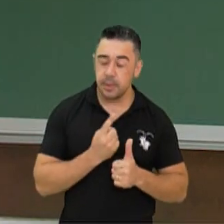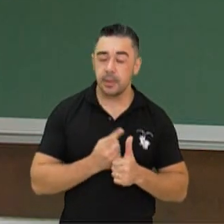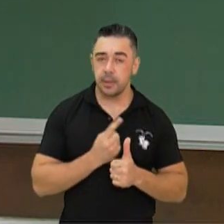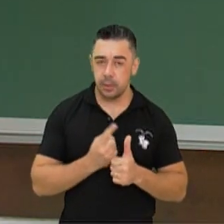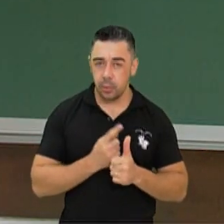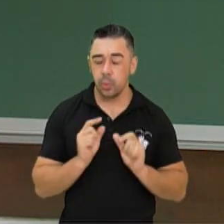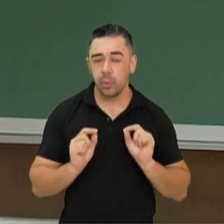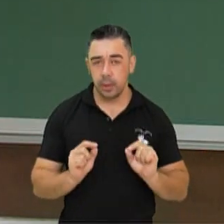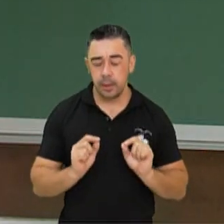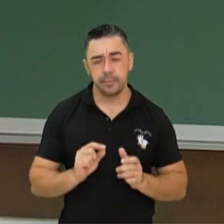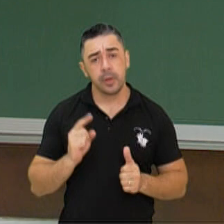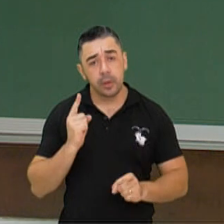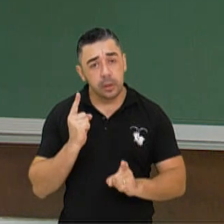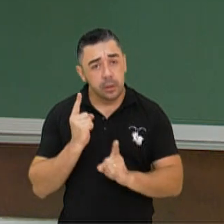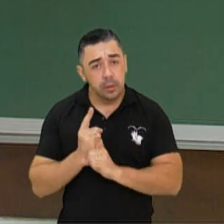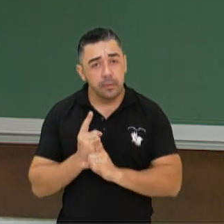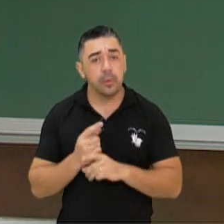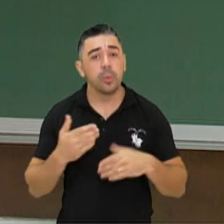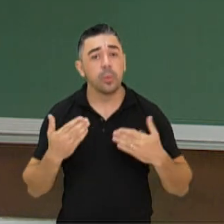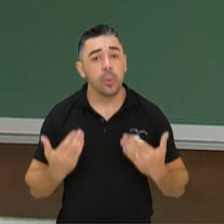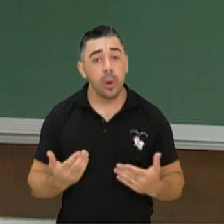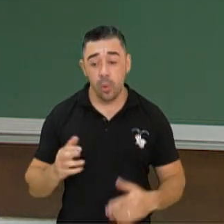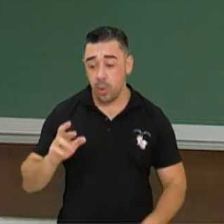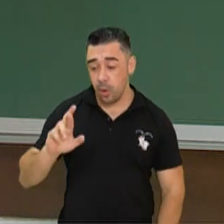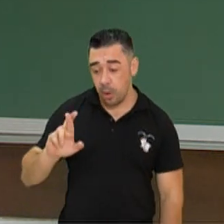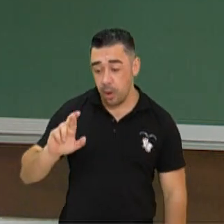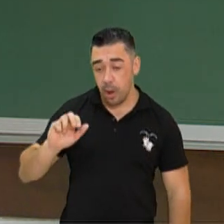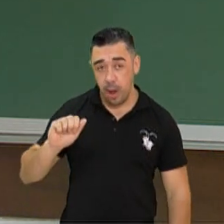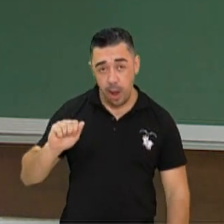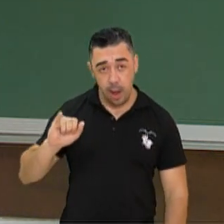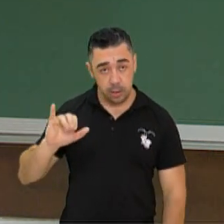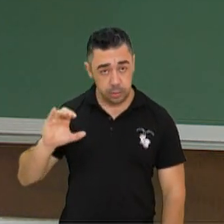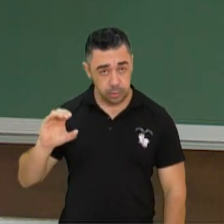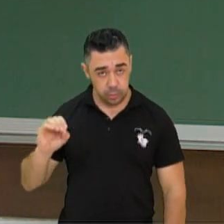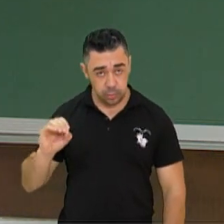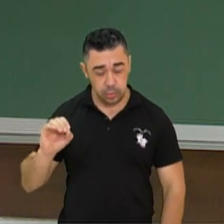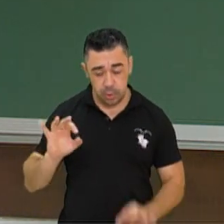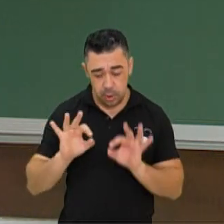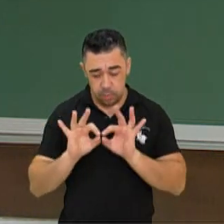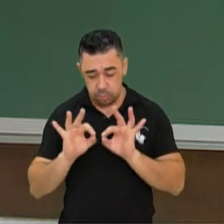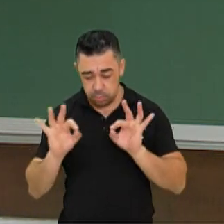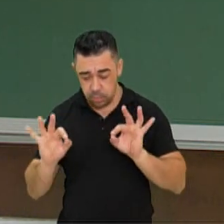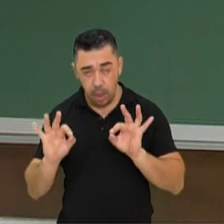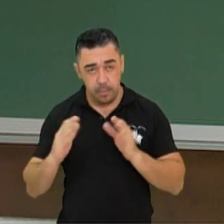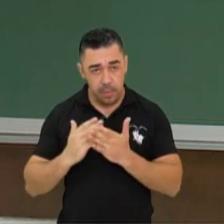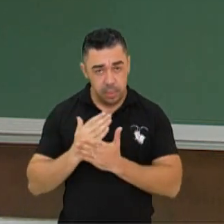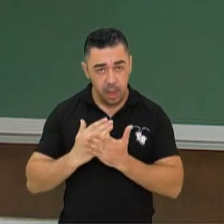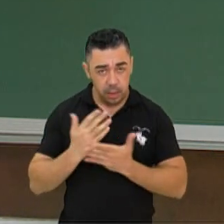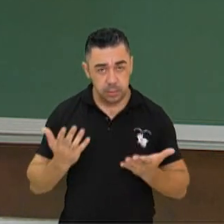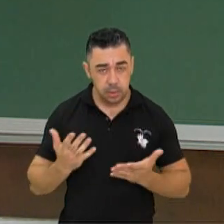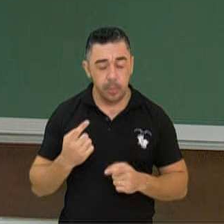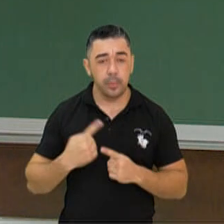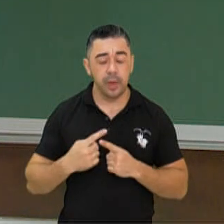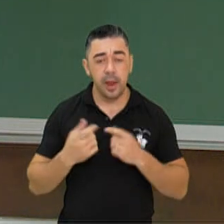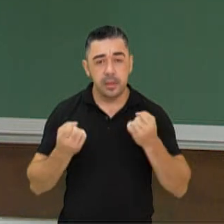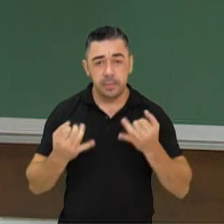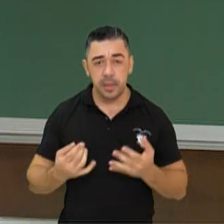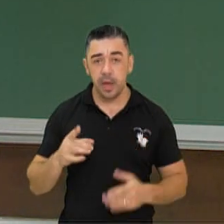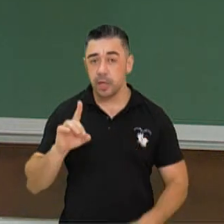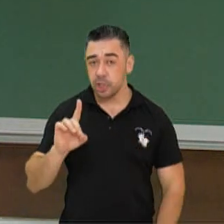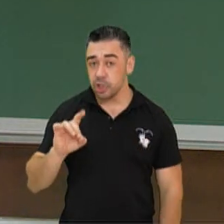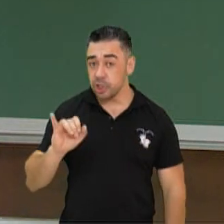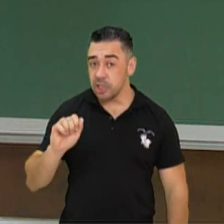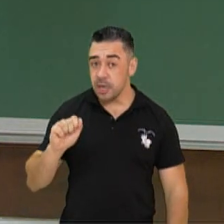né? É identificar qual que é o raio da primeira cisterna, porque no enunciado é dado que o diâmetro mede